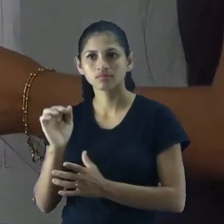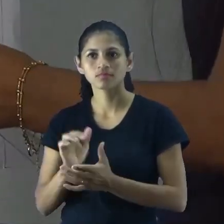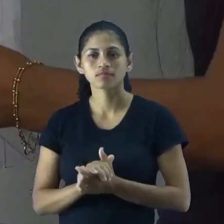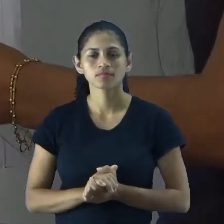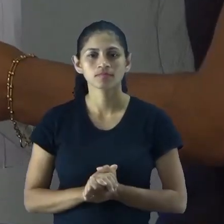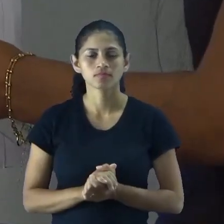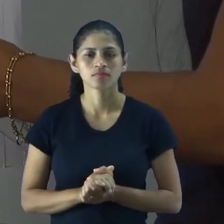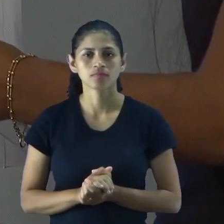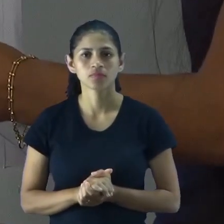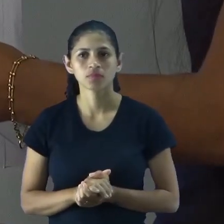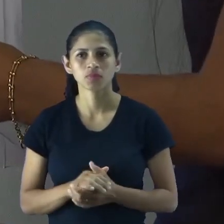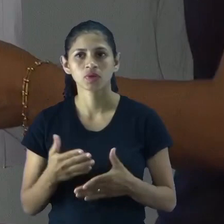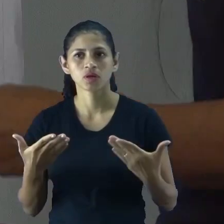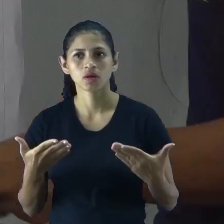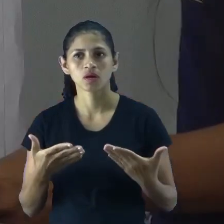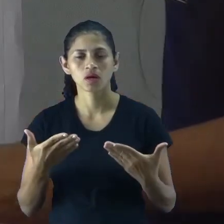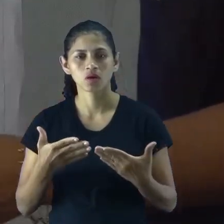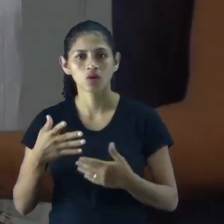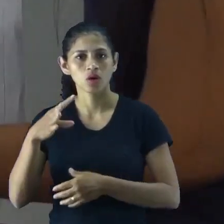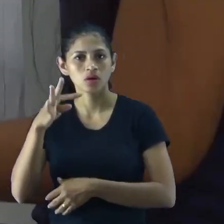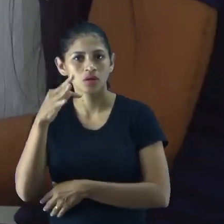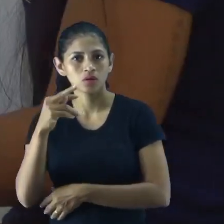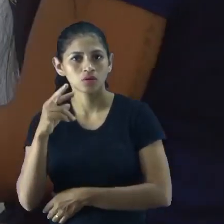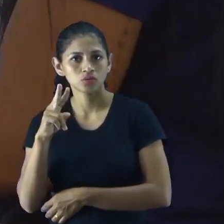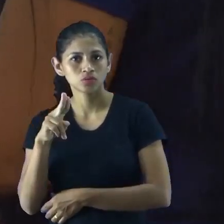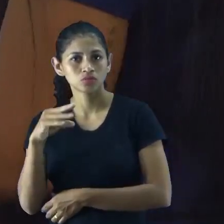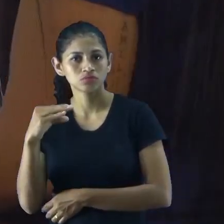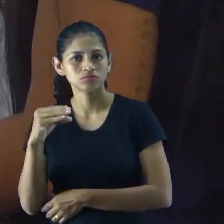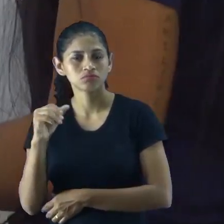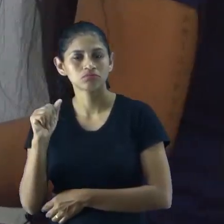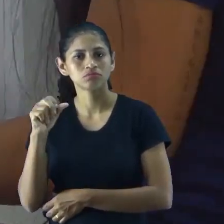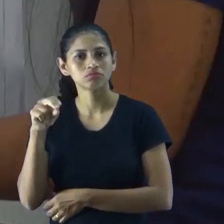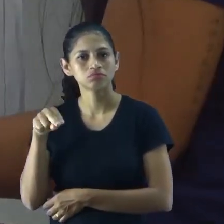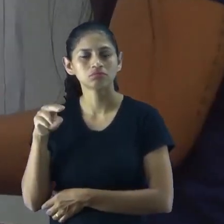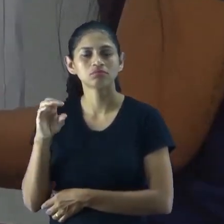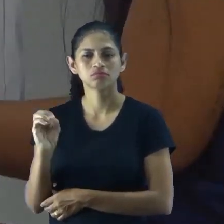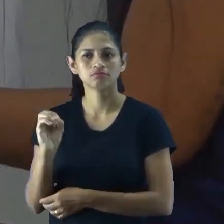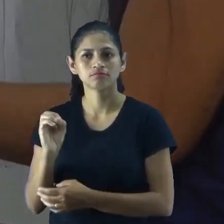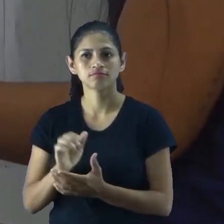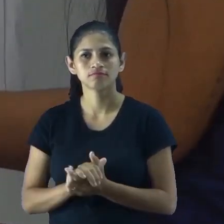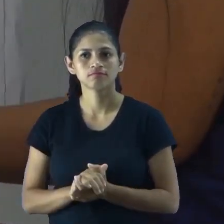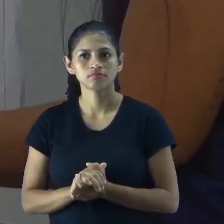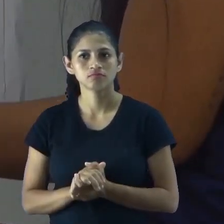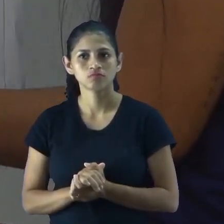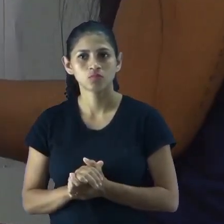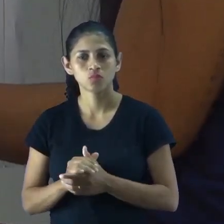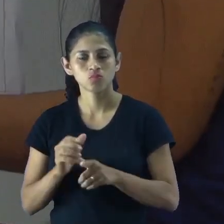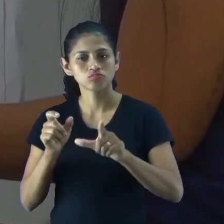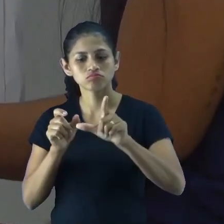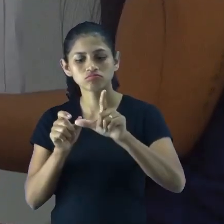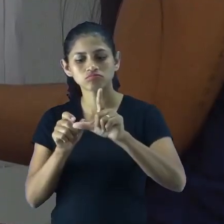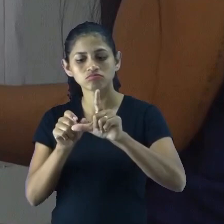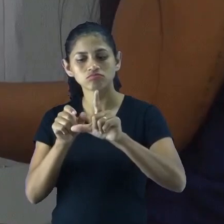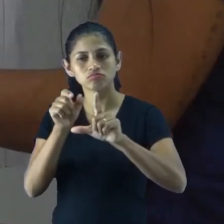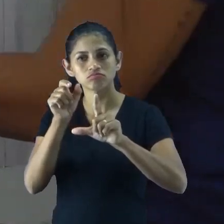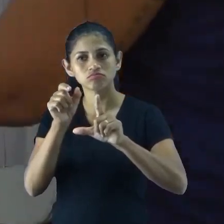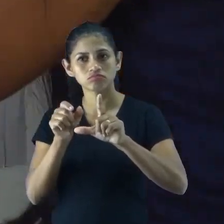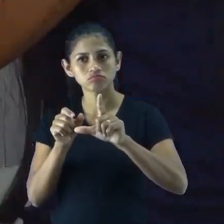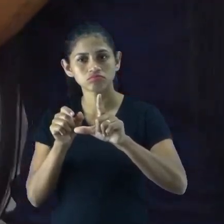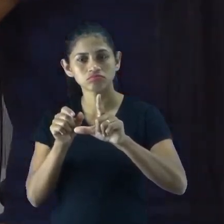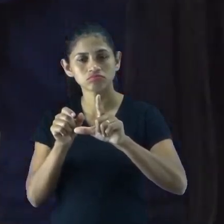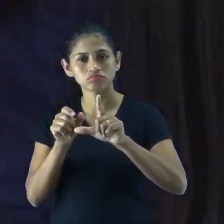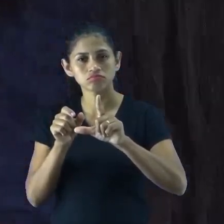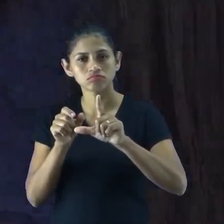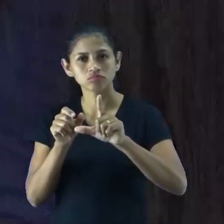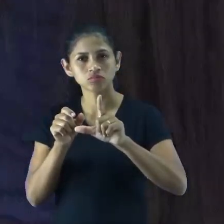agora vamos para outro cano Onde está o tucano olha só a coluna que representa a quantidade de